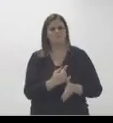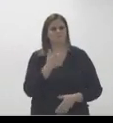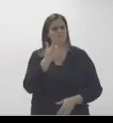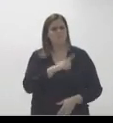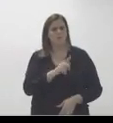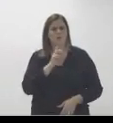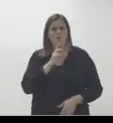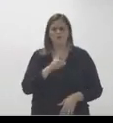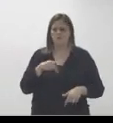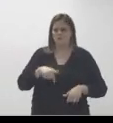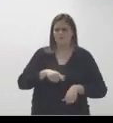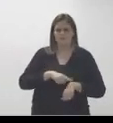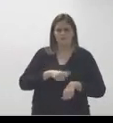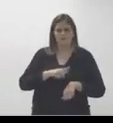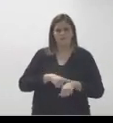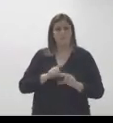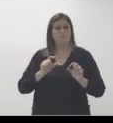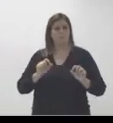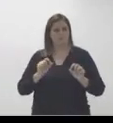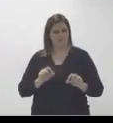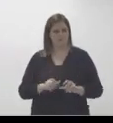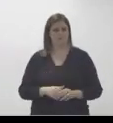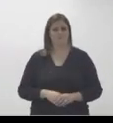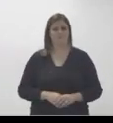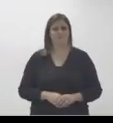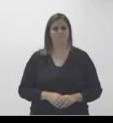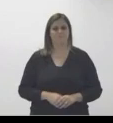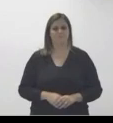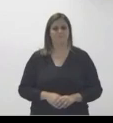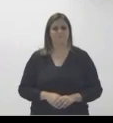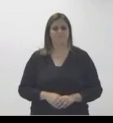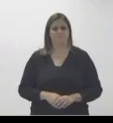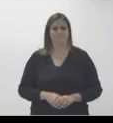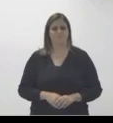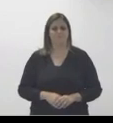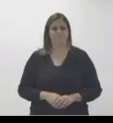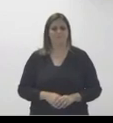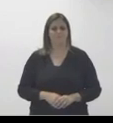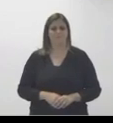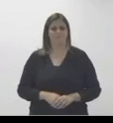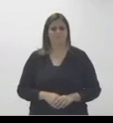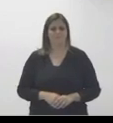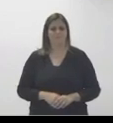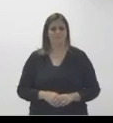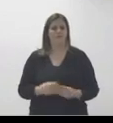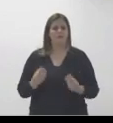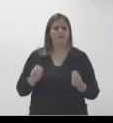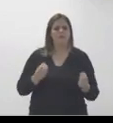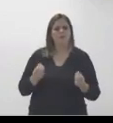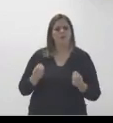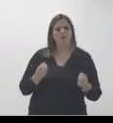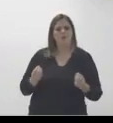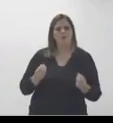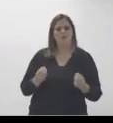ideia da polarização da abstinência versus redução de danos